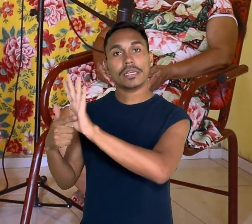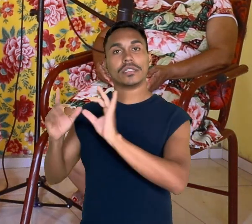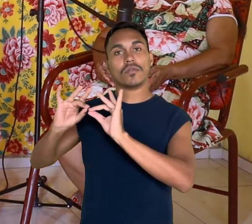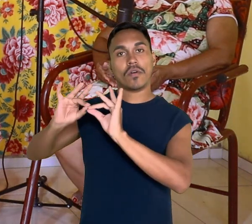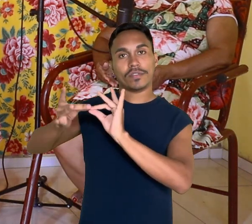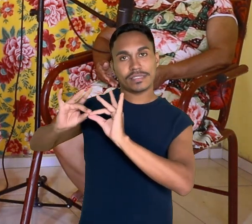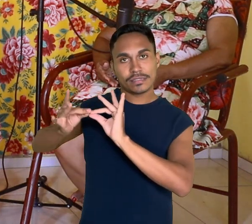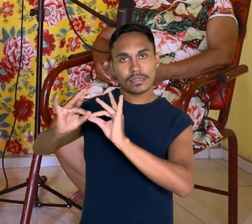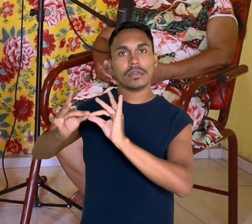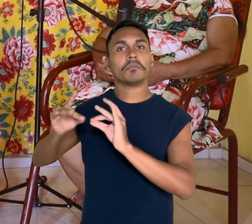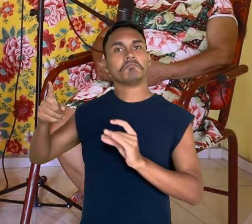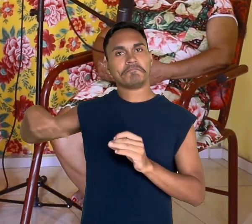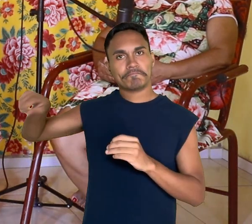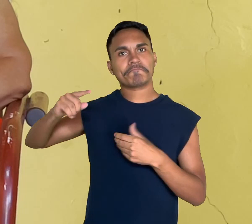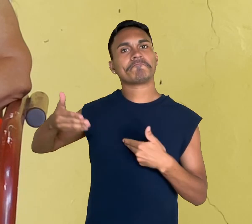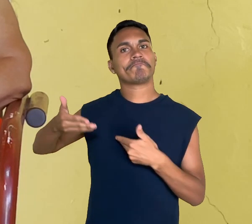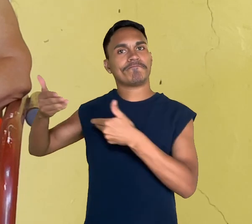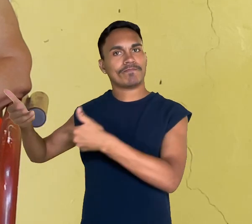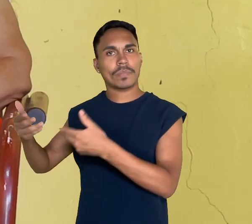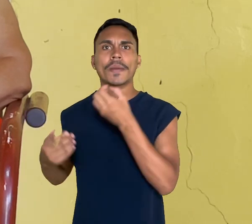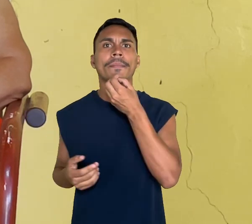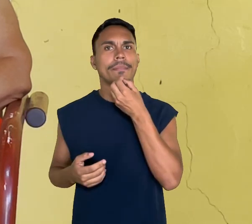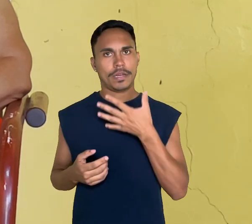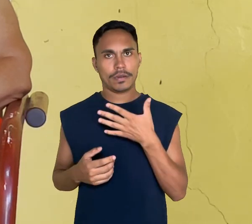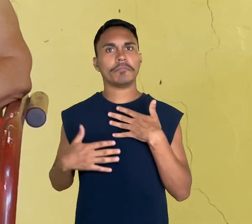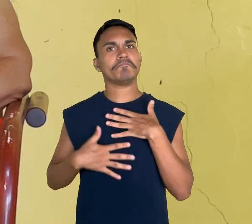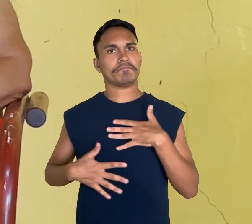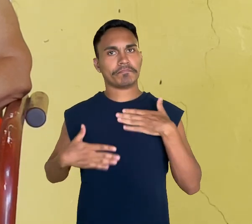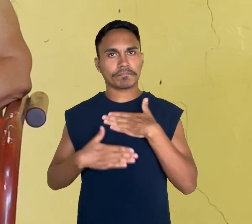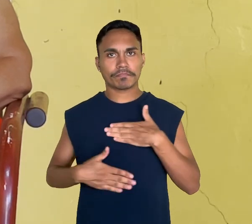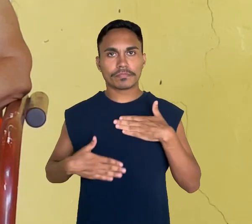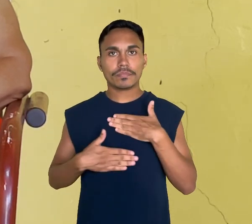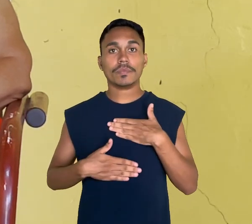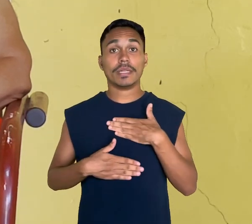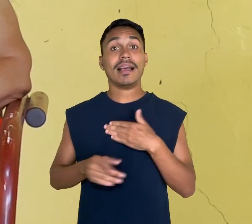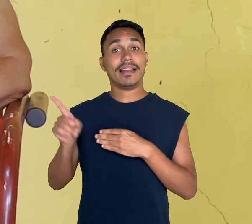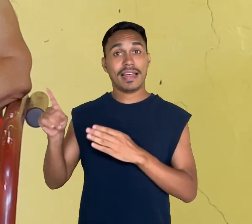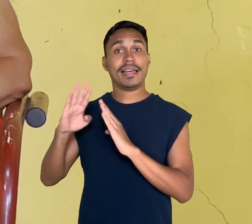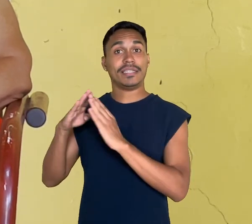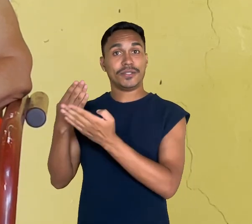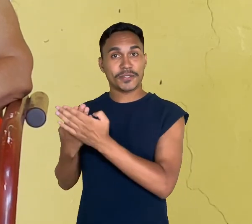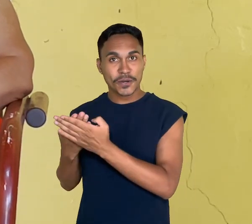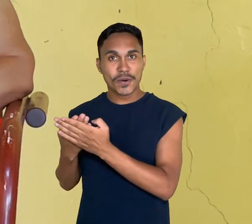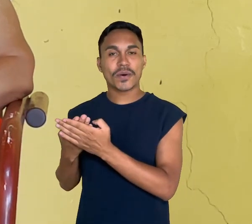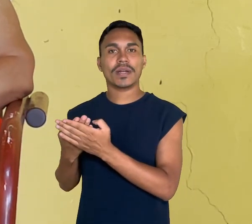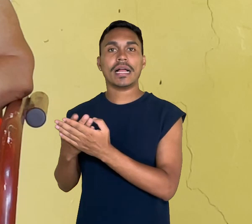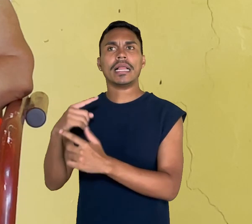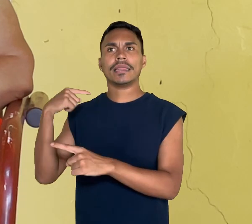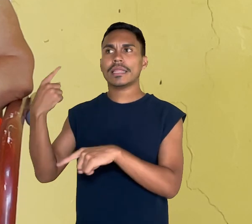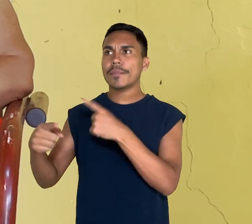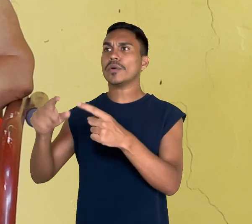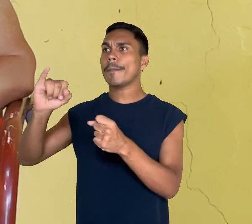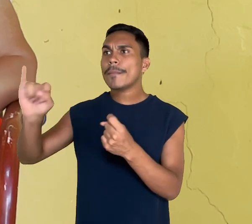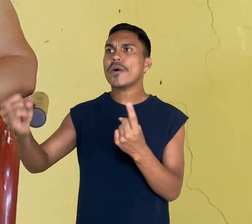oficina, né? E fomos muito bem recebidos. A partir desse primeiro passo que a gente deu na escola,